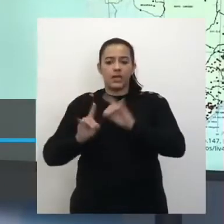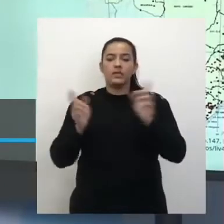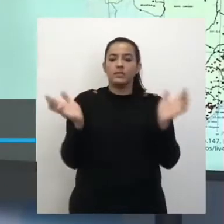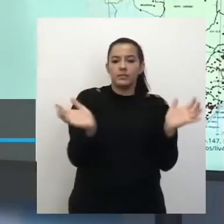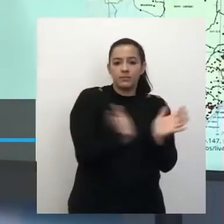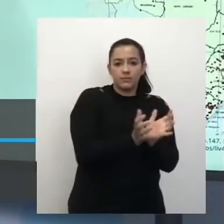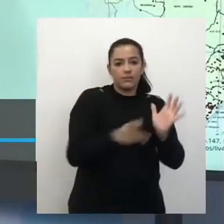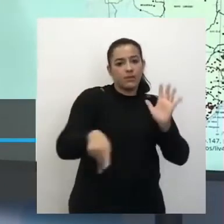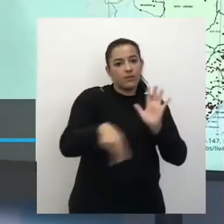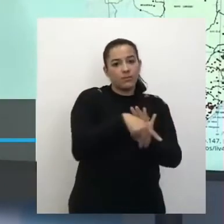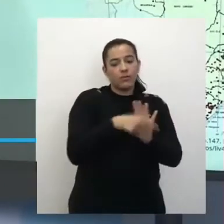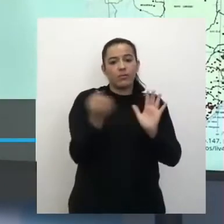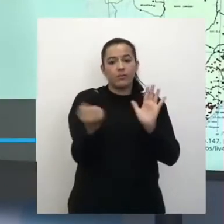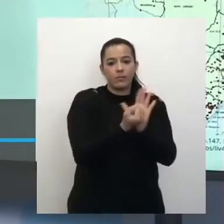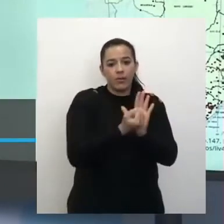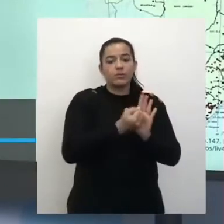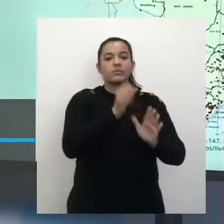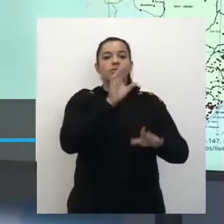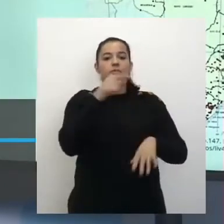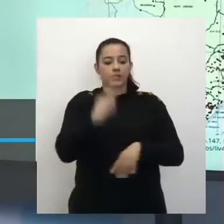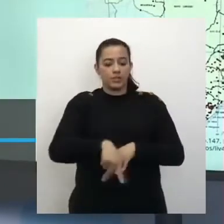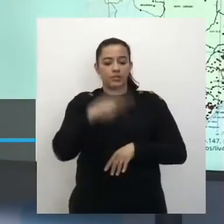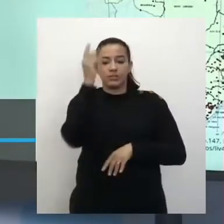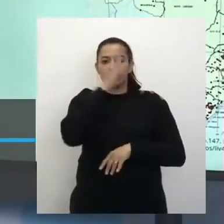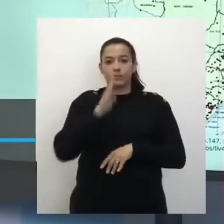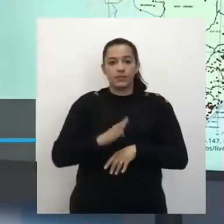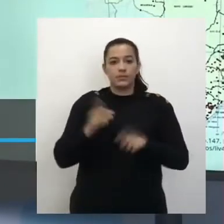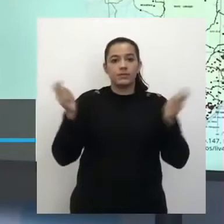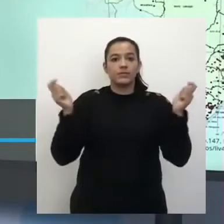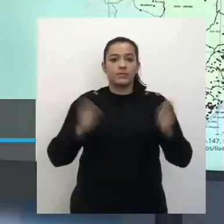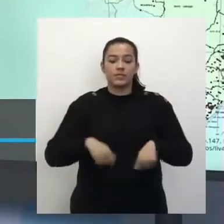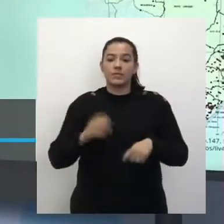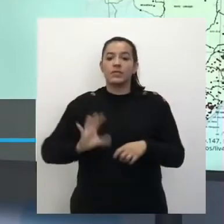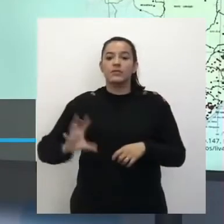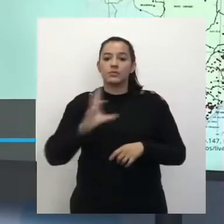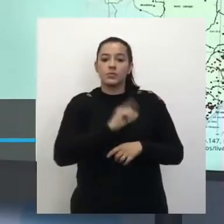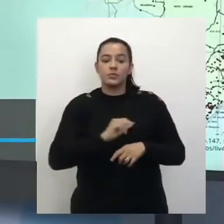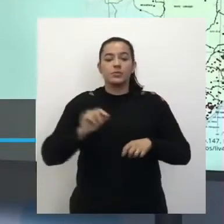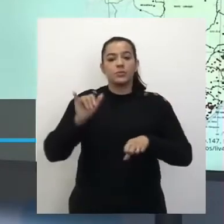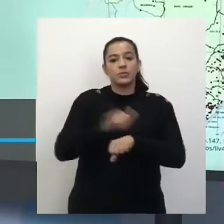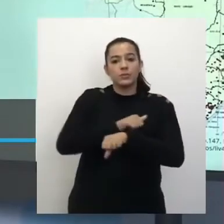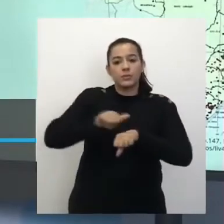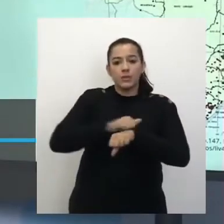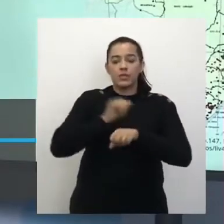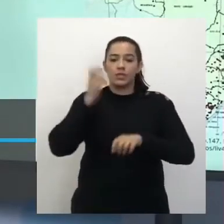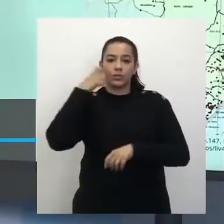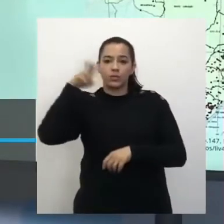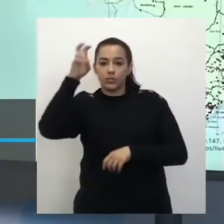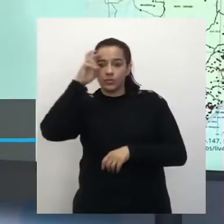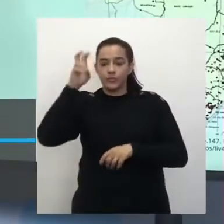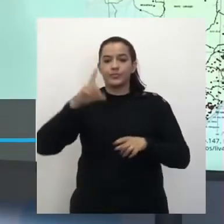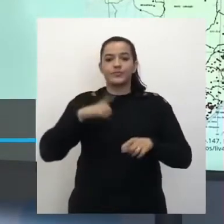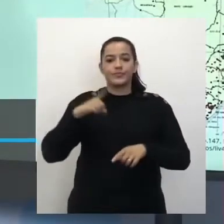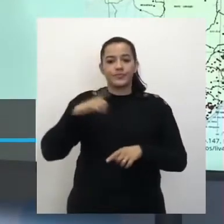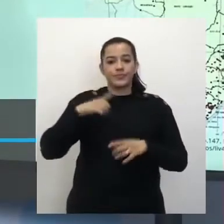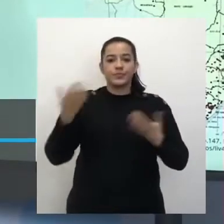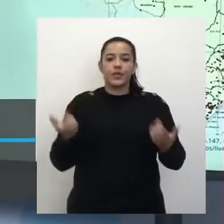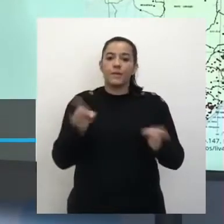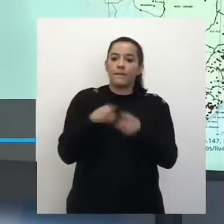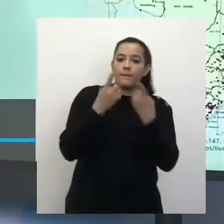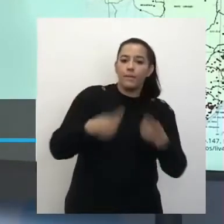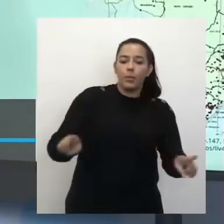consideradas internacionais, que podem ser tanto os aspectos aí da cultura quanto